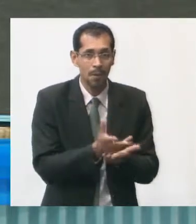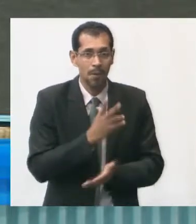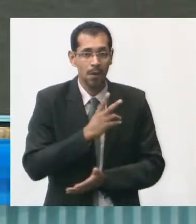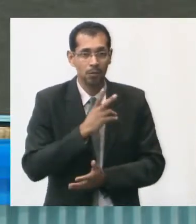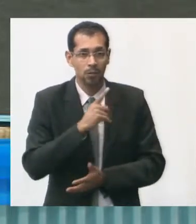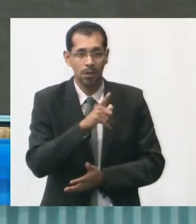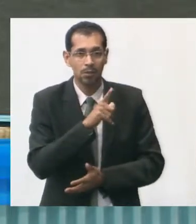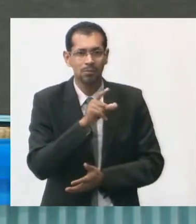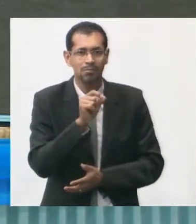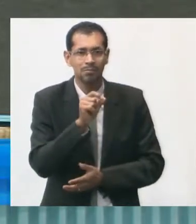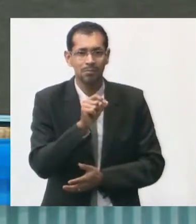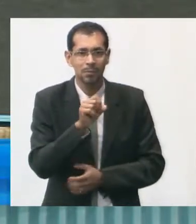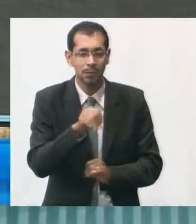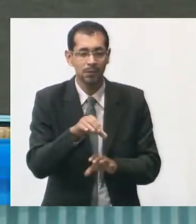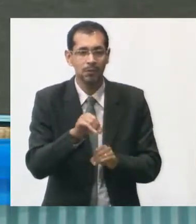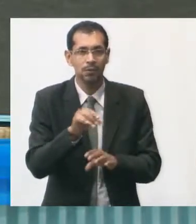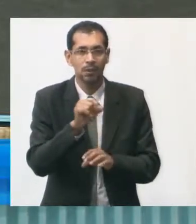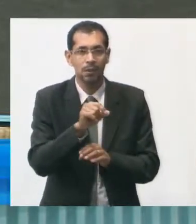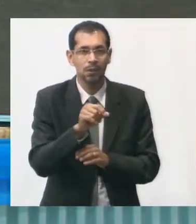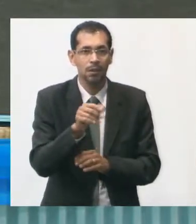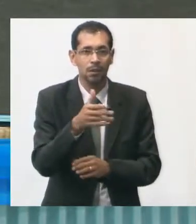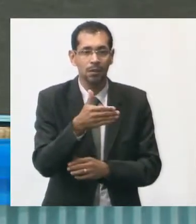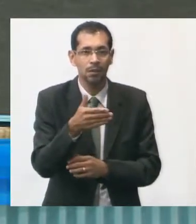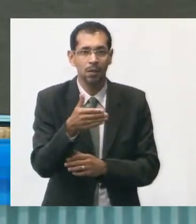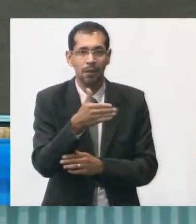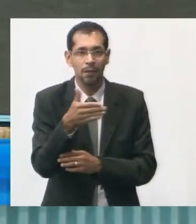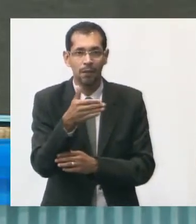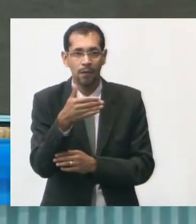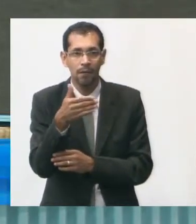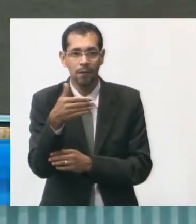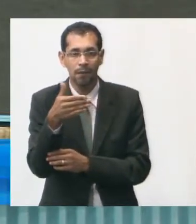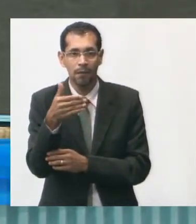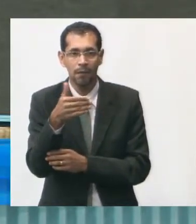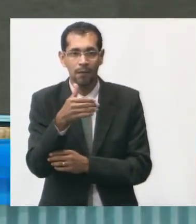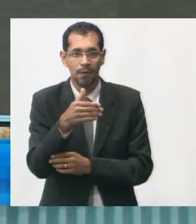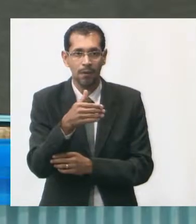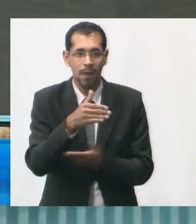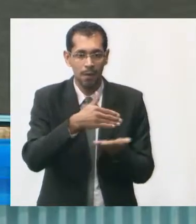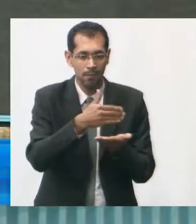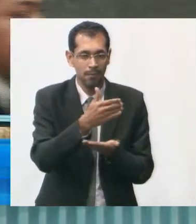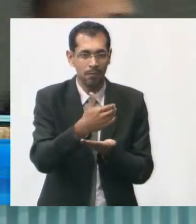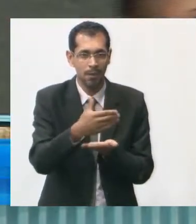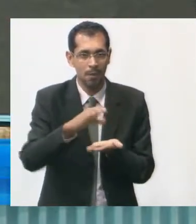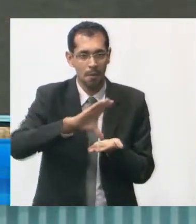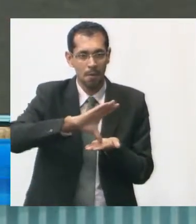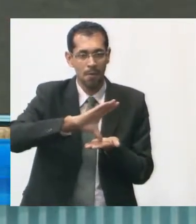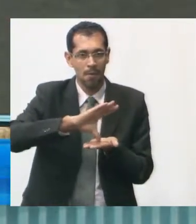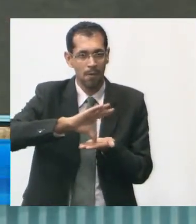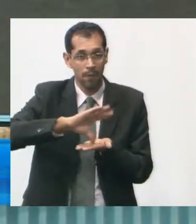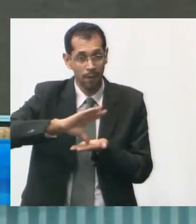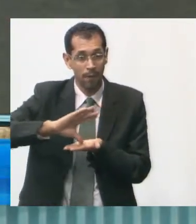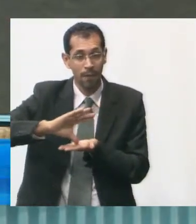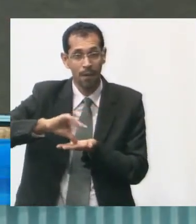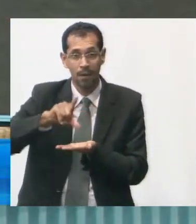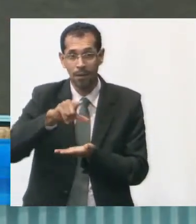Prefeitura de Vitória, junto ao SEDEC, que não permita a instalação confiscada da guarderia por tantos anos